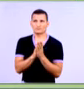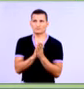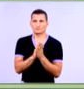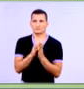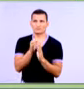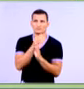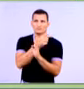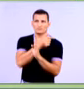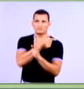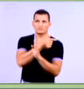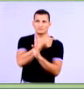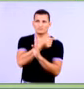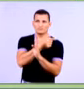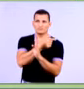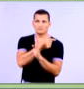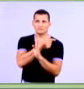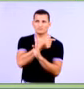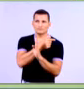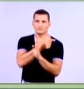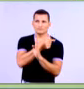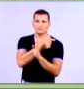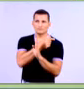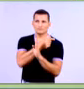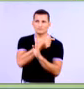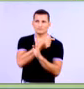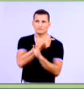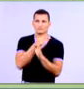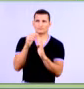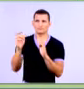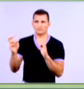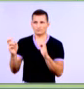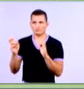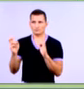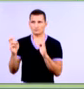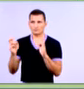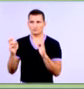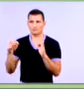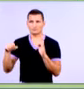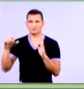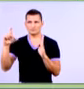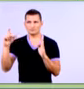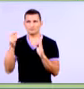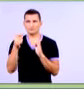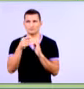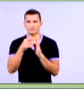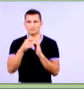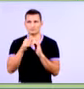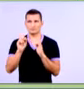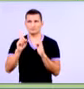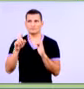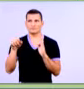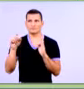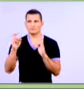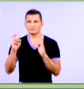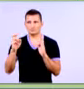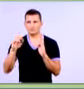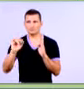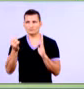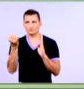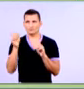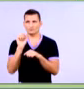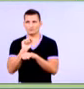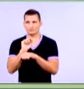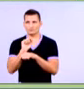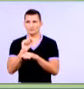que o pivô? É. Ah, então o J decrementa. 5 é maior que o pivô? Não. Então, o J fica parado no 5.